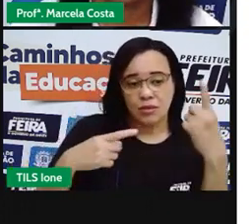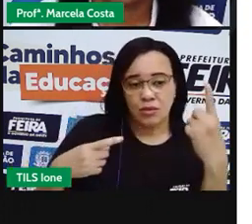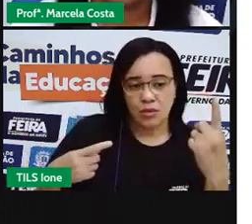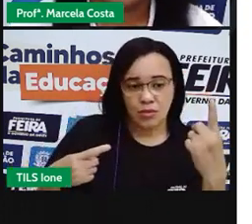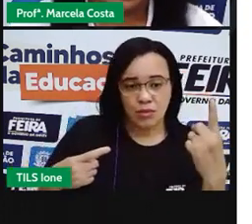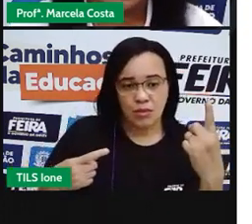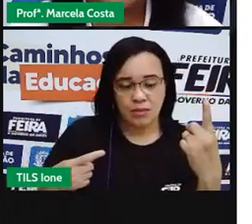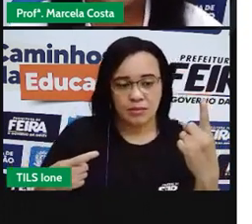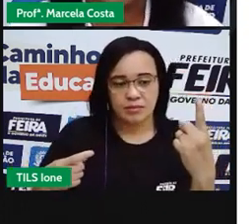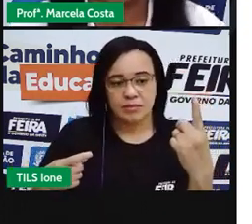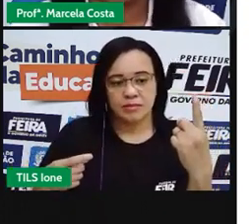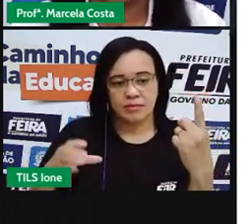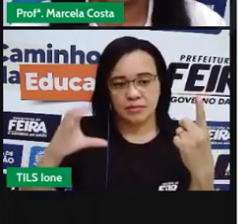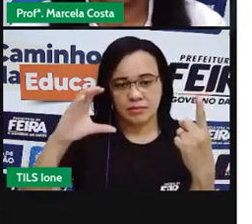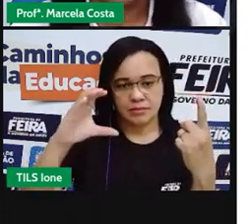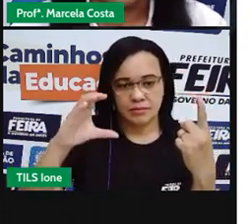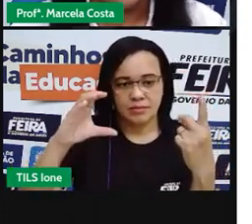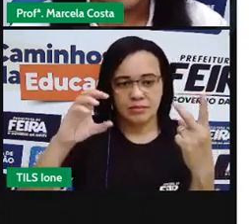tem? Uma,